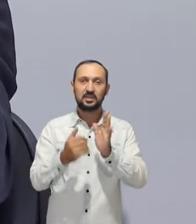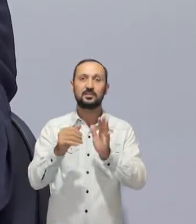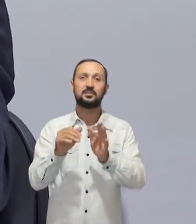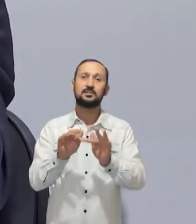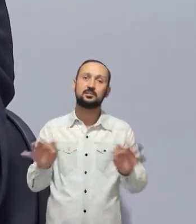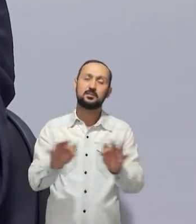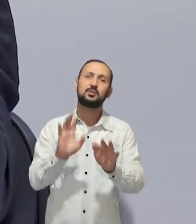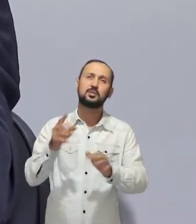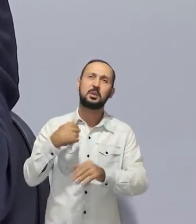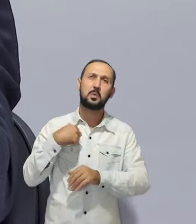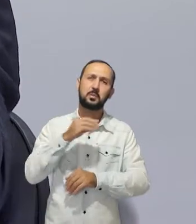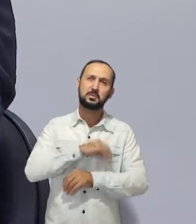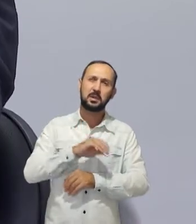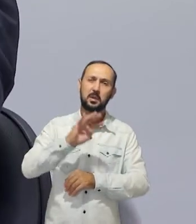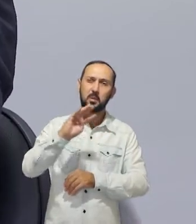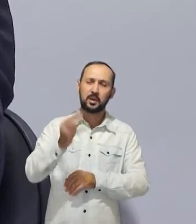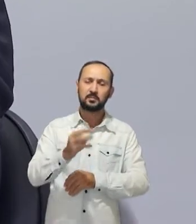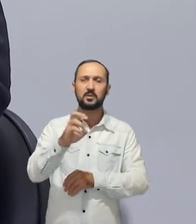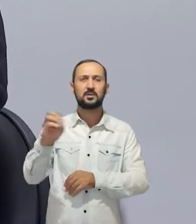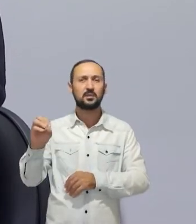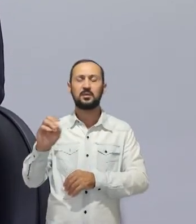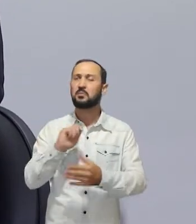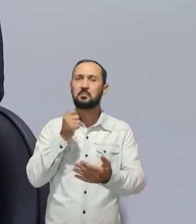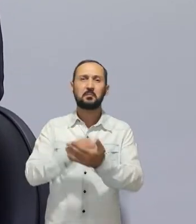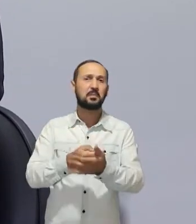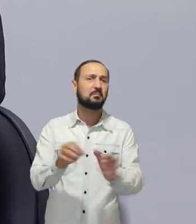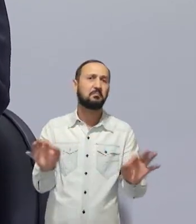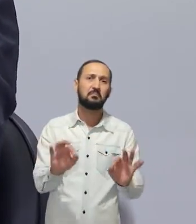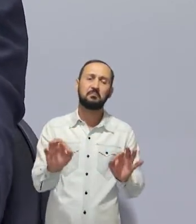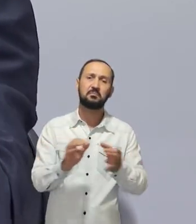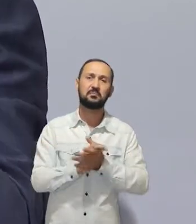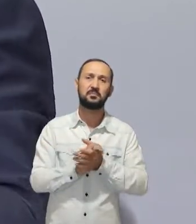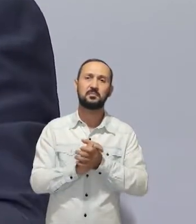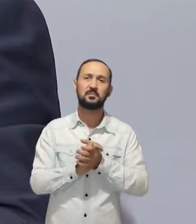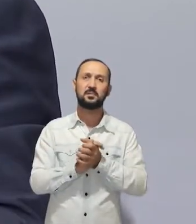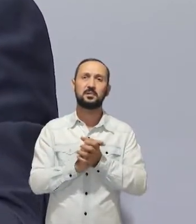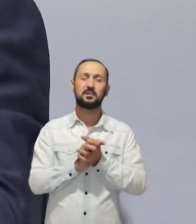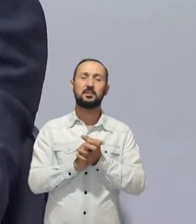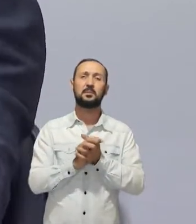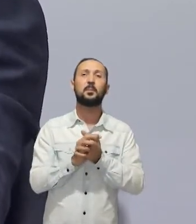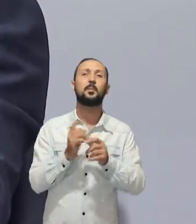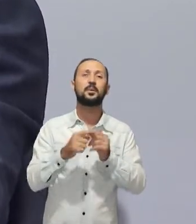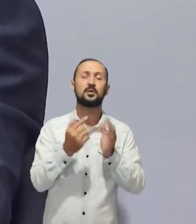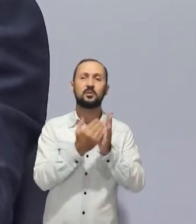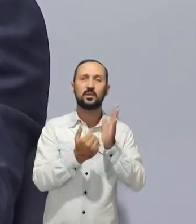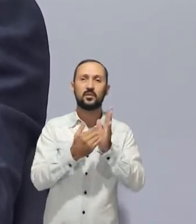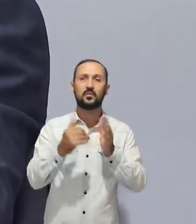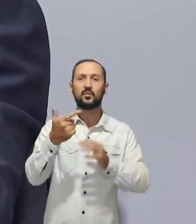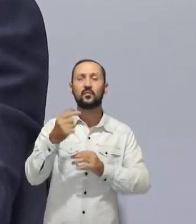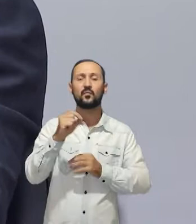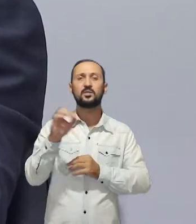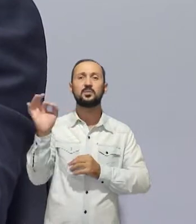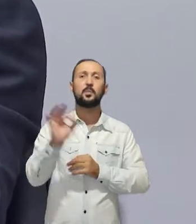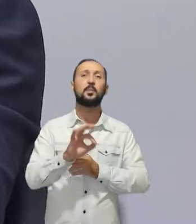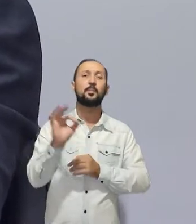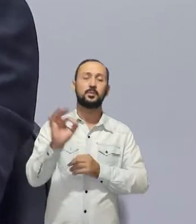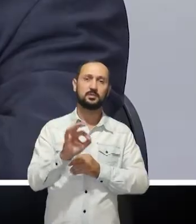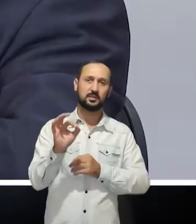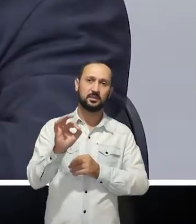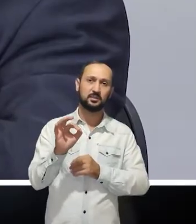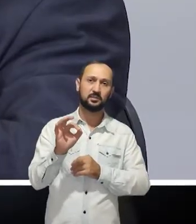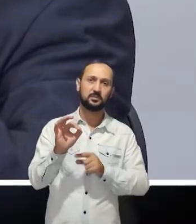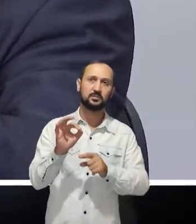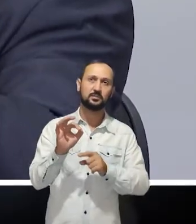ganham 4.500, elas já não pagariam. Porque na dedução simplificada eu tenho 20% de possibilidade